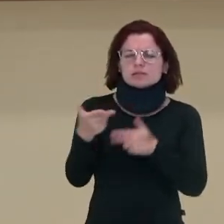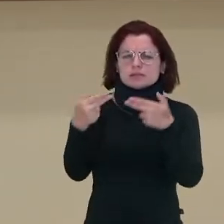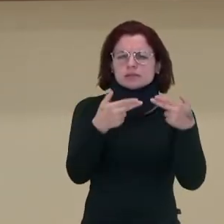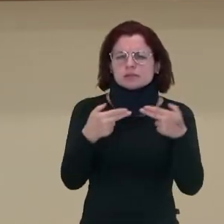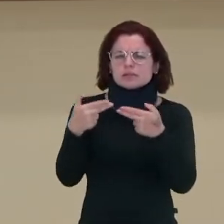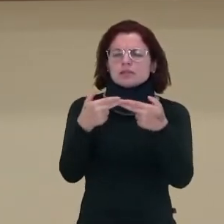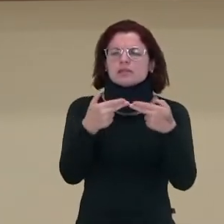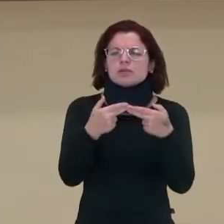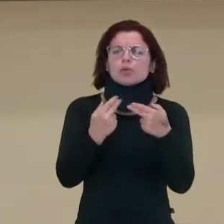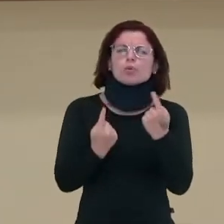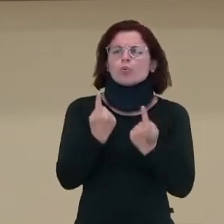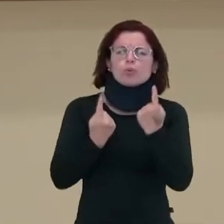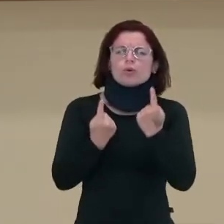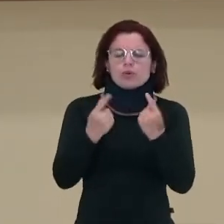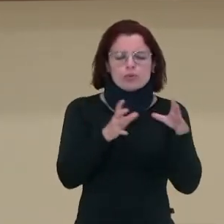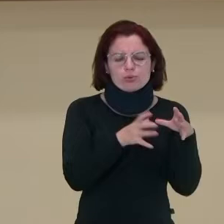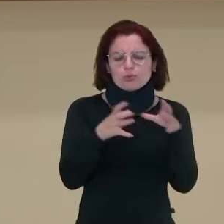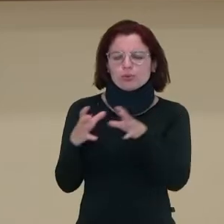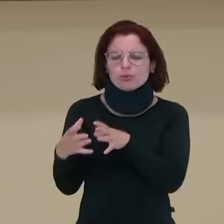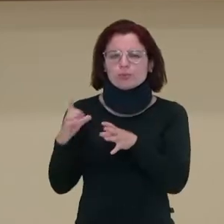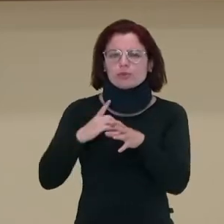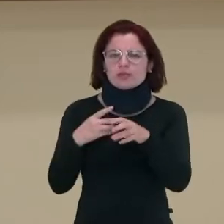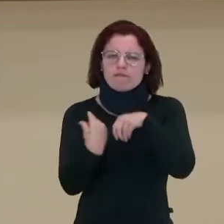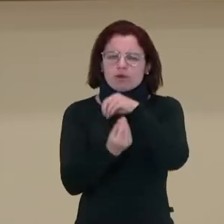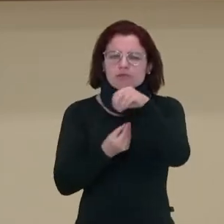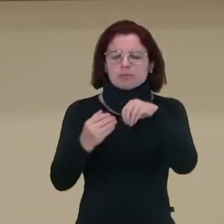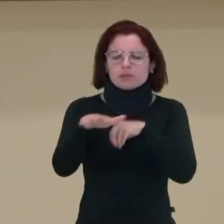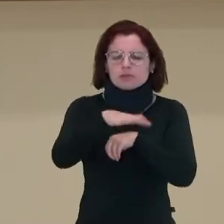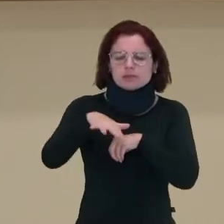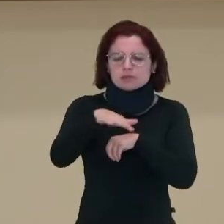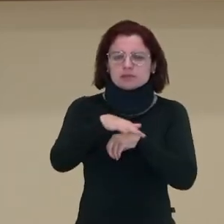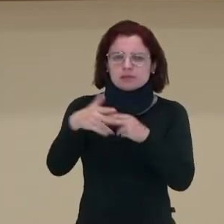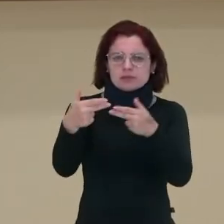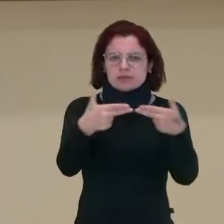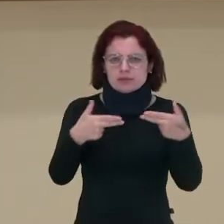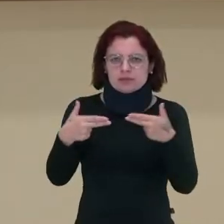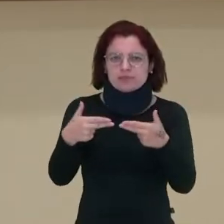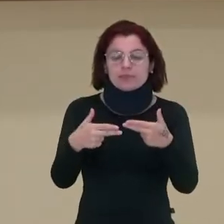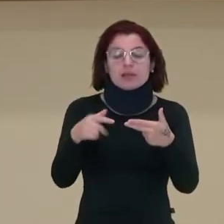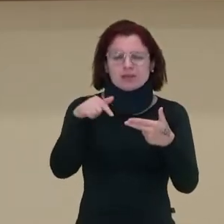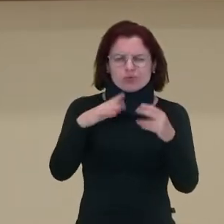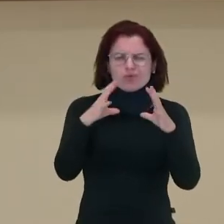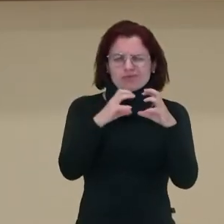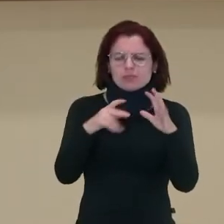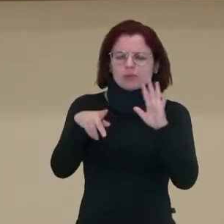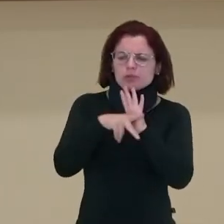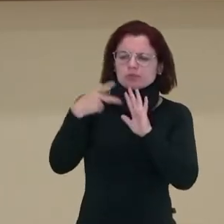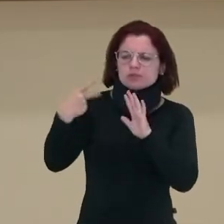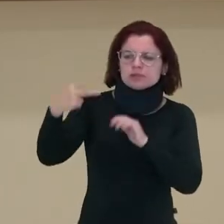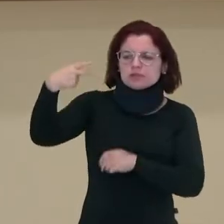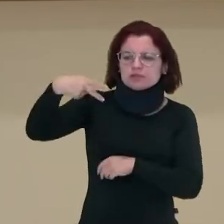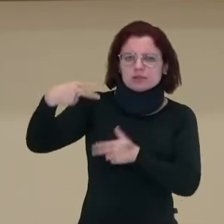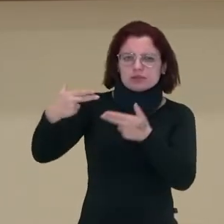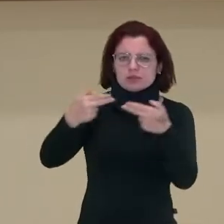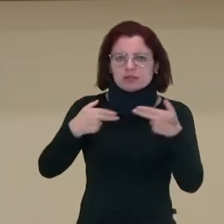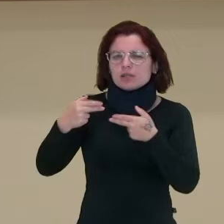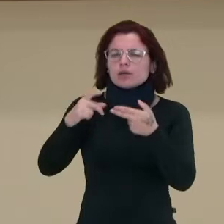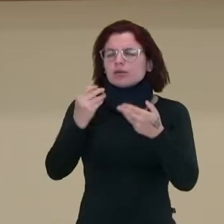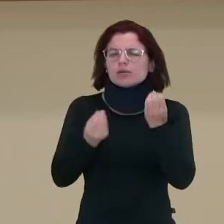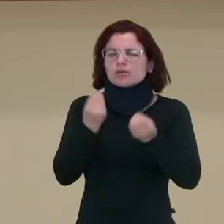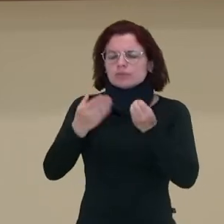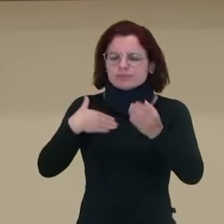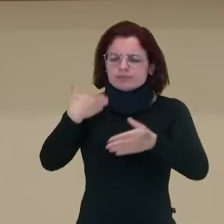as partes envolvidas? Esse conflito vai fazer parte da Segunda Guerra Mundial. Qual o desfecho que vai